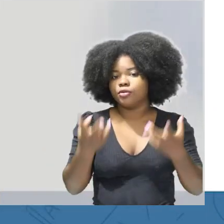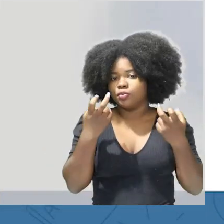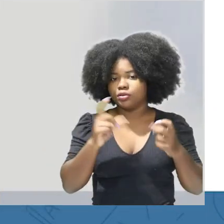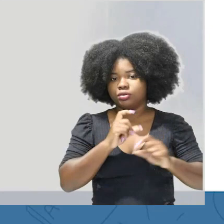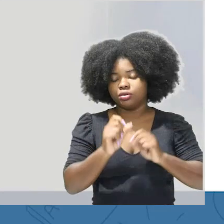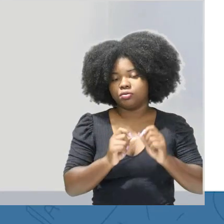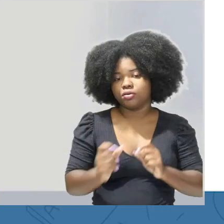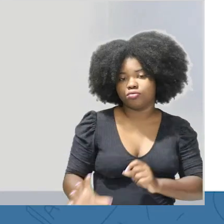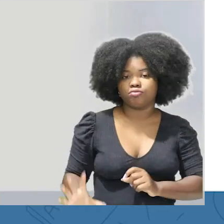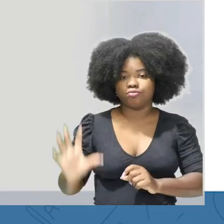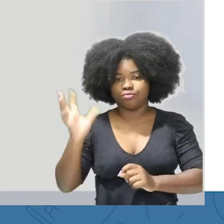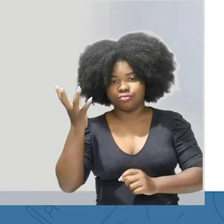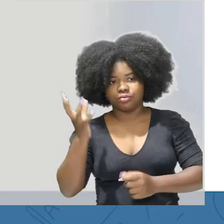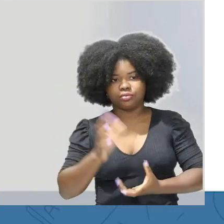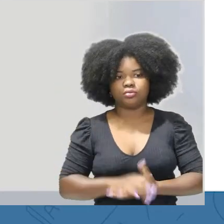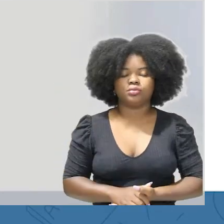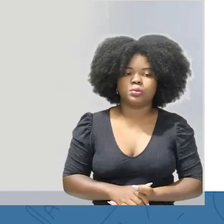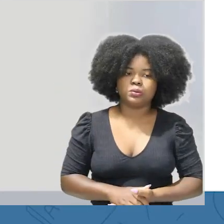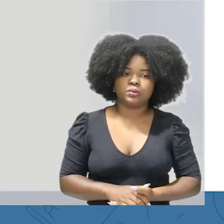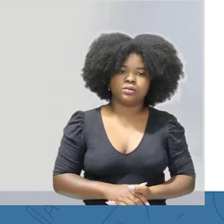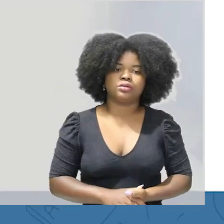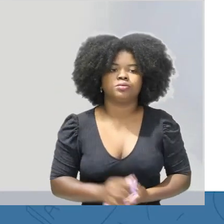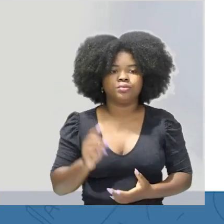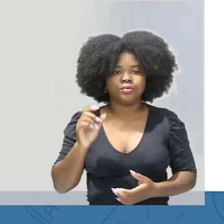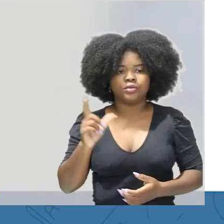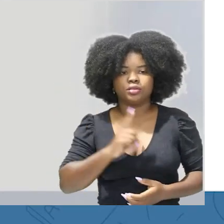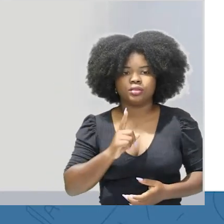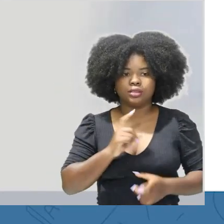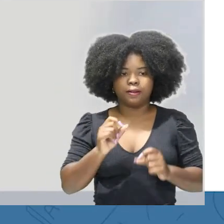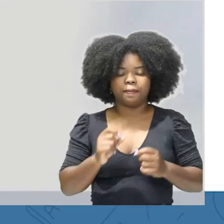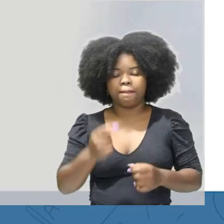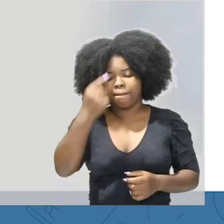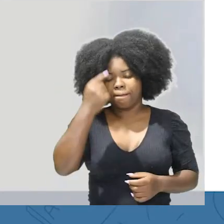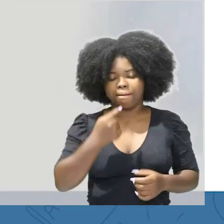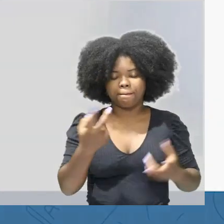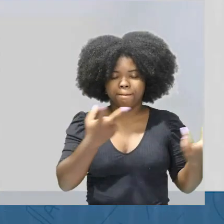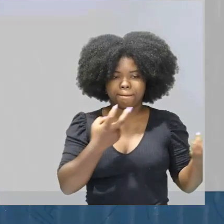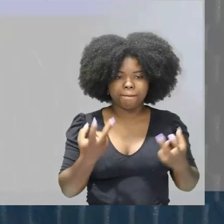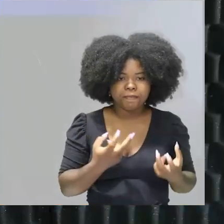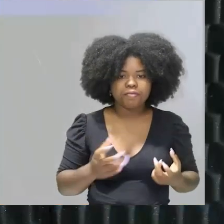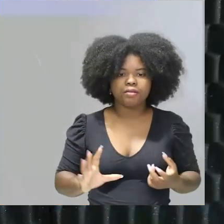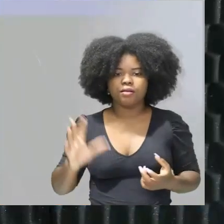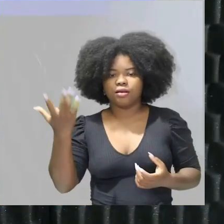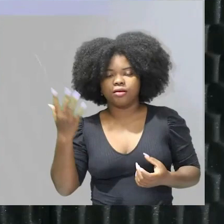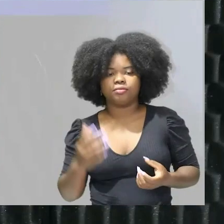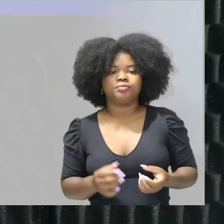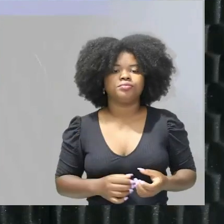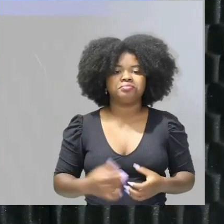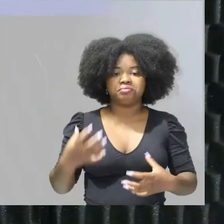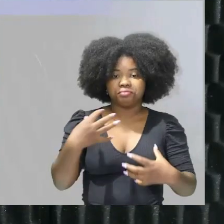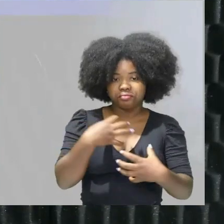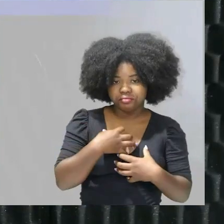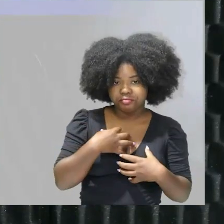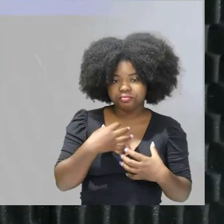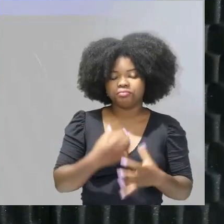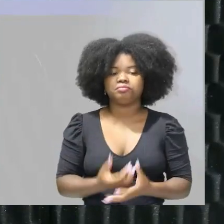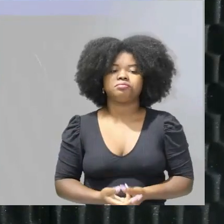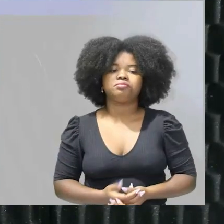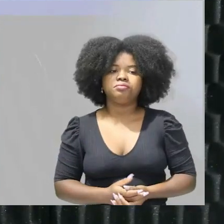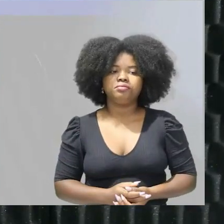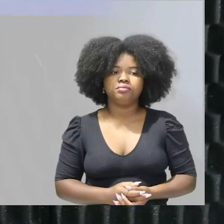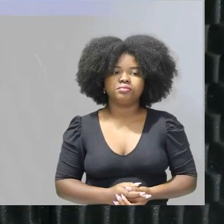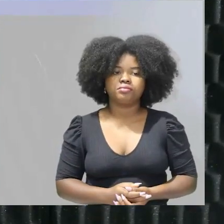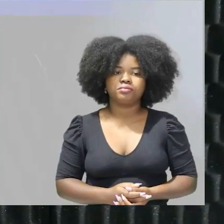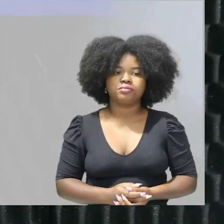fenômenos tá então você tem imagens percepção fenômeno sentidos uma coisa assim